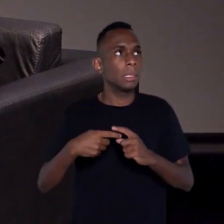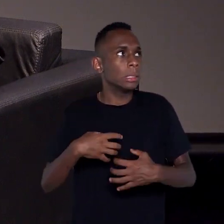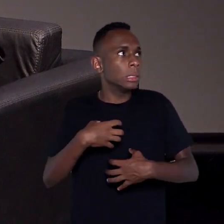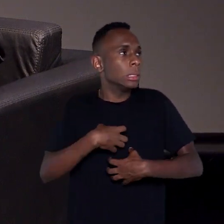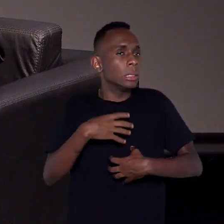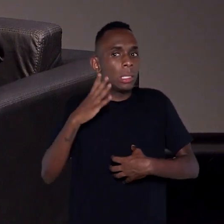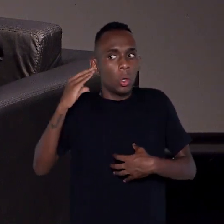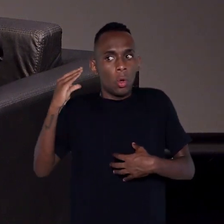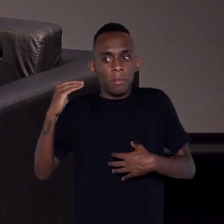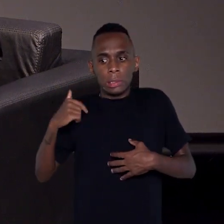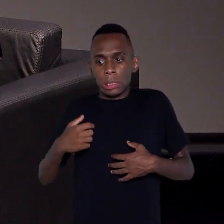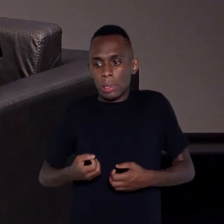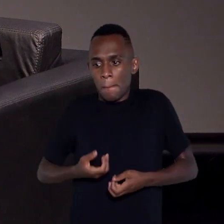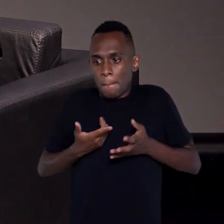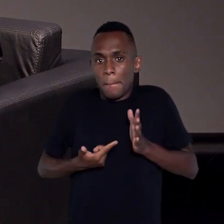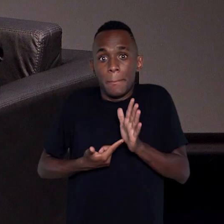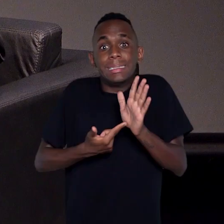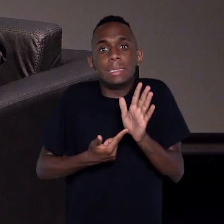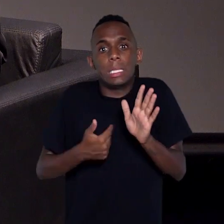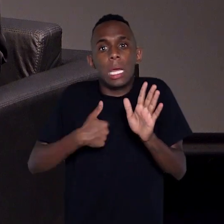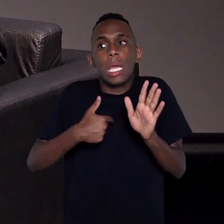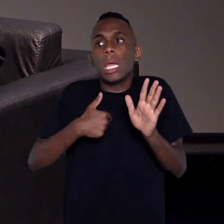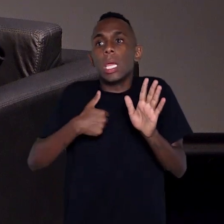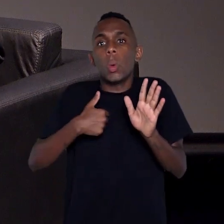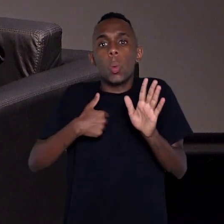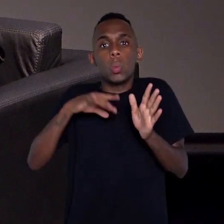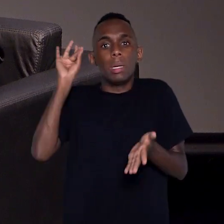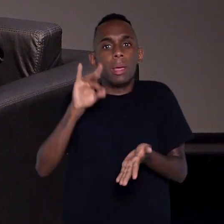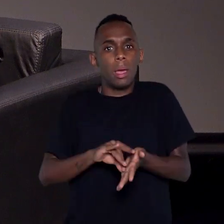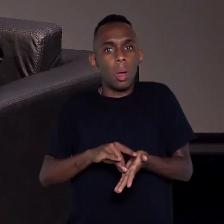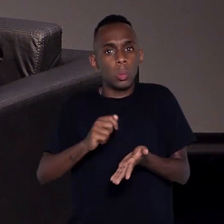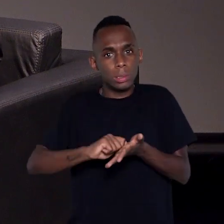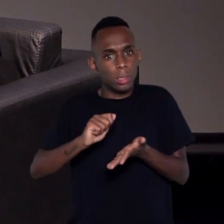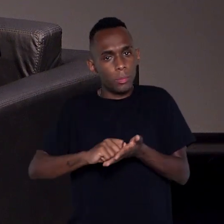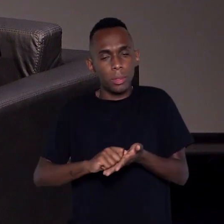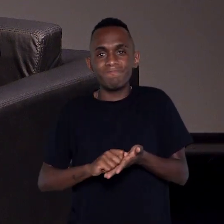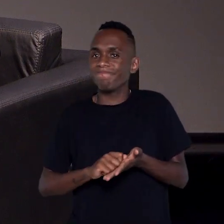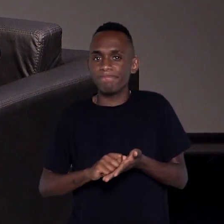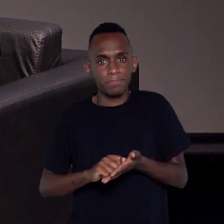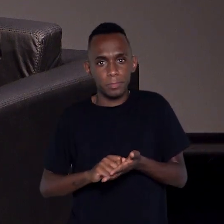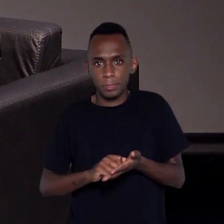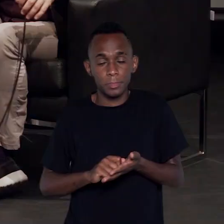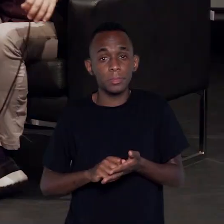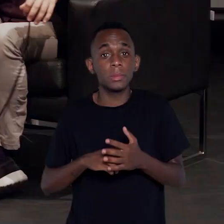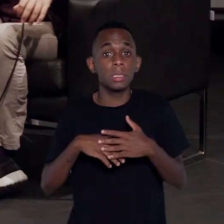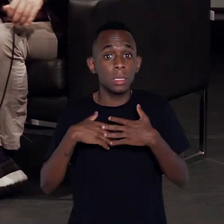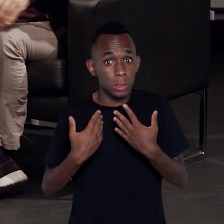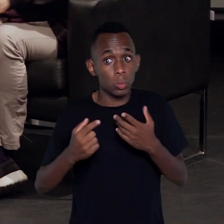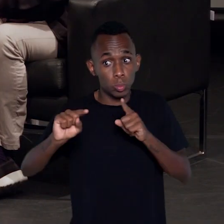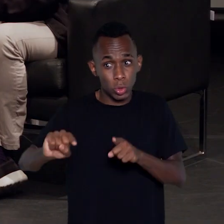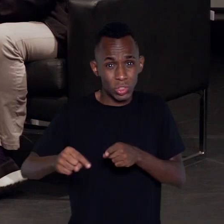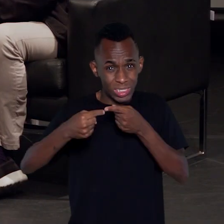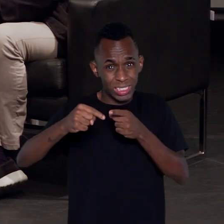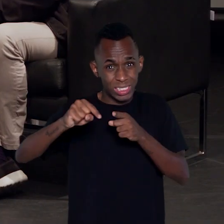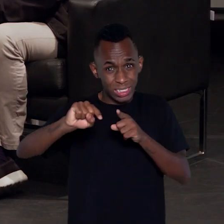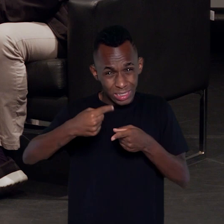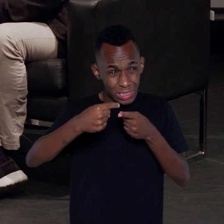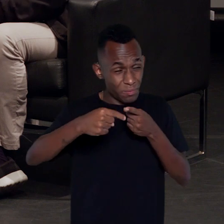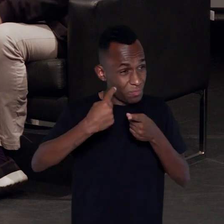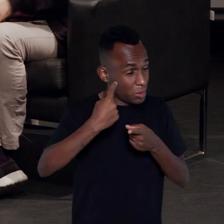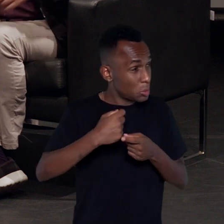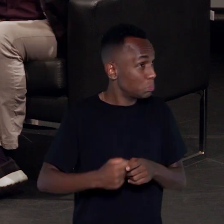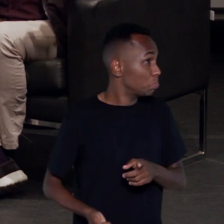sentia confortável de se mostrar, né, como quem era aquela pessoa que escrevia, e deve ter